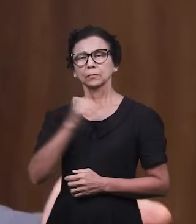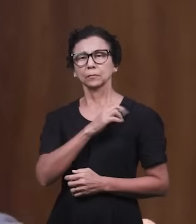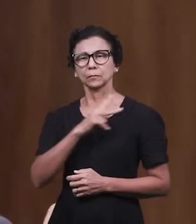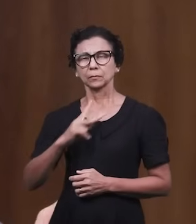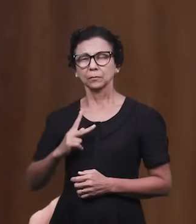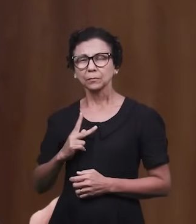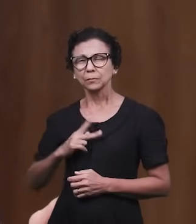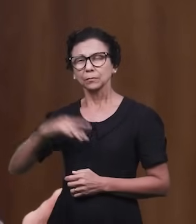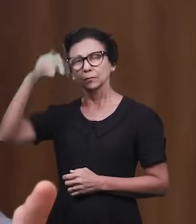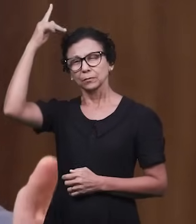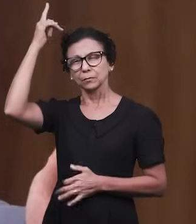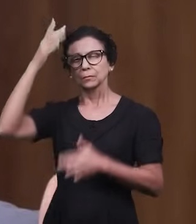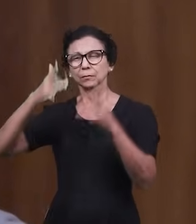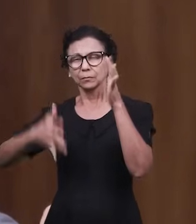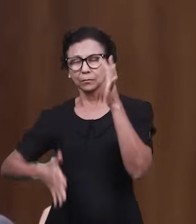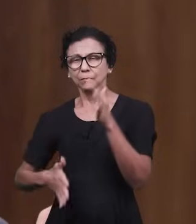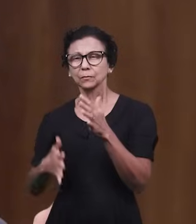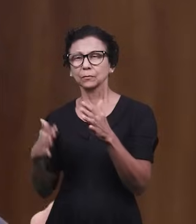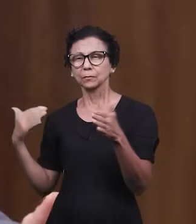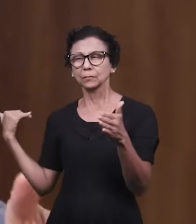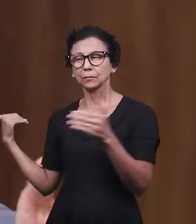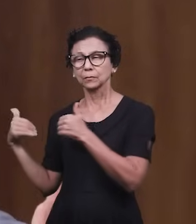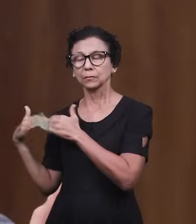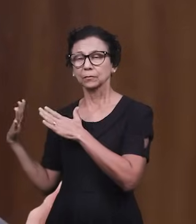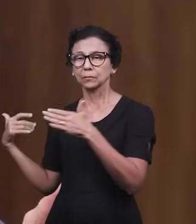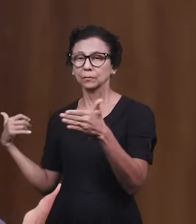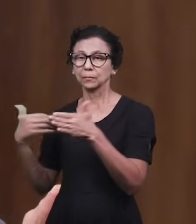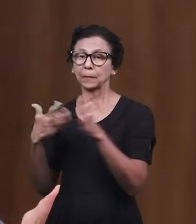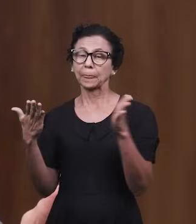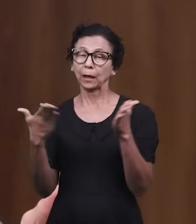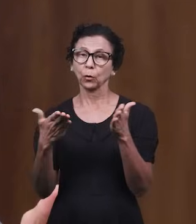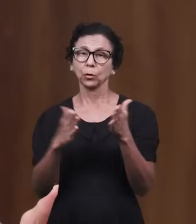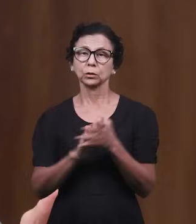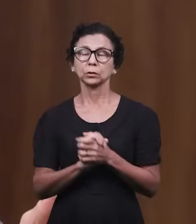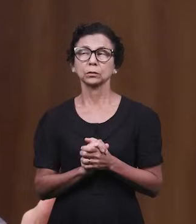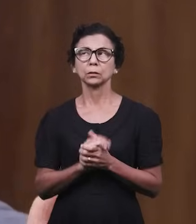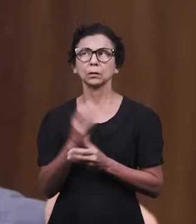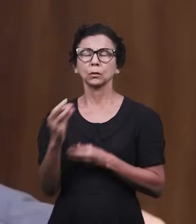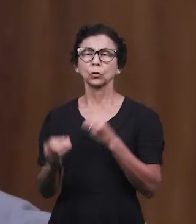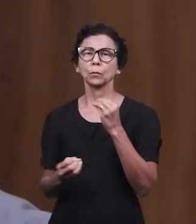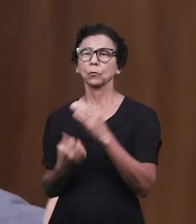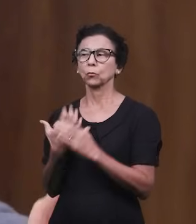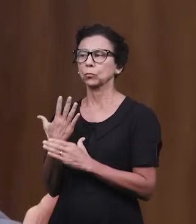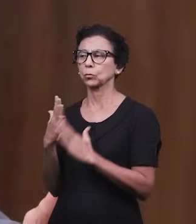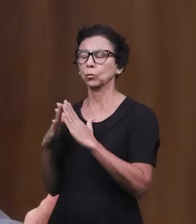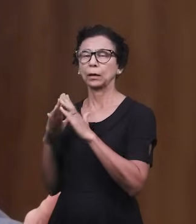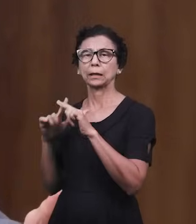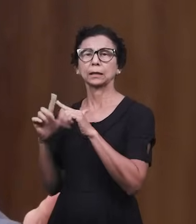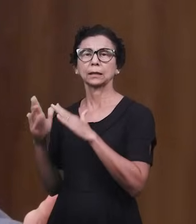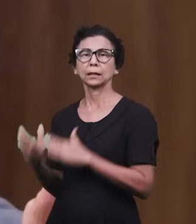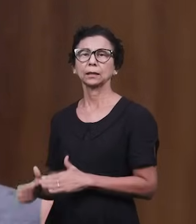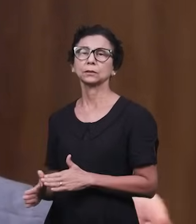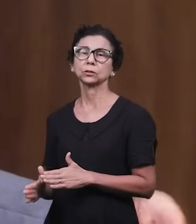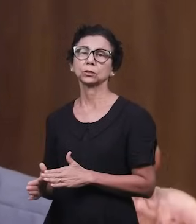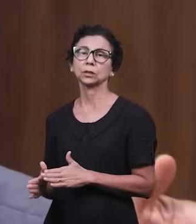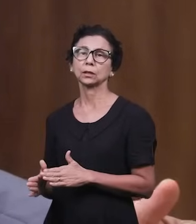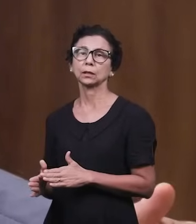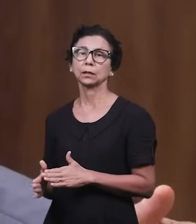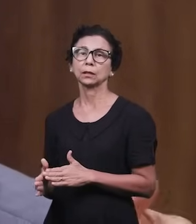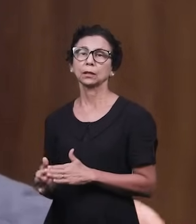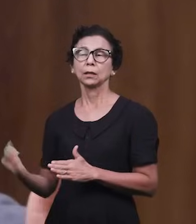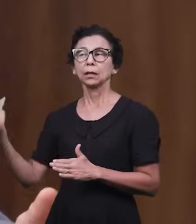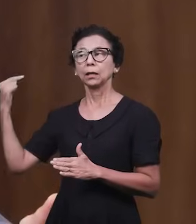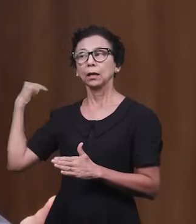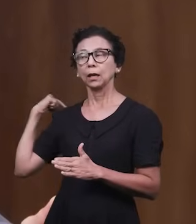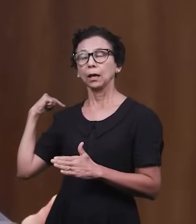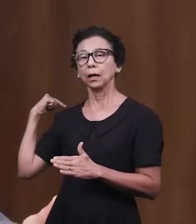que na explicação, quando se fala da fundação da igreja, como ela veio dando uma continuidade daquilo que iniciou